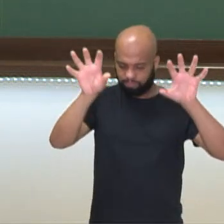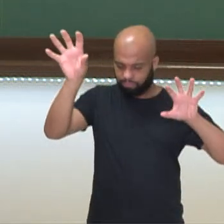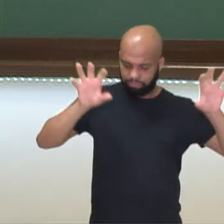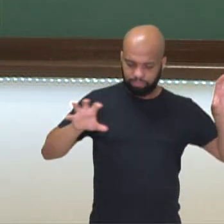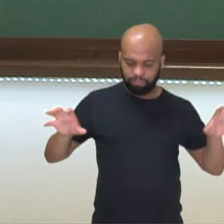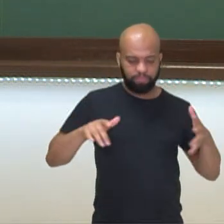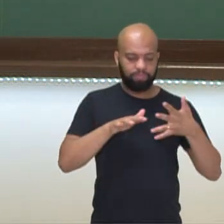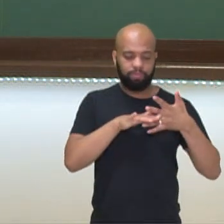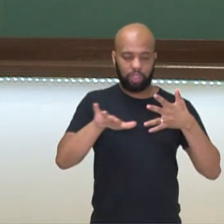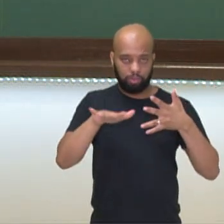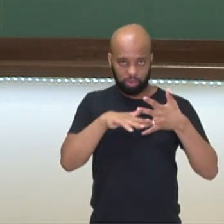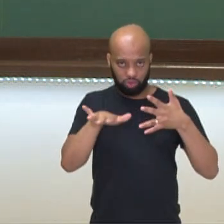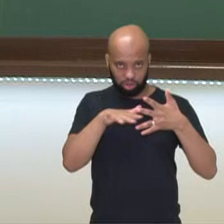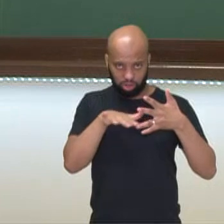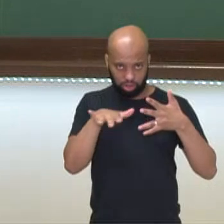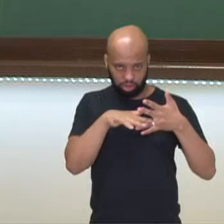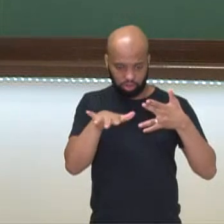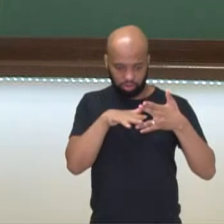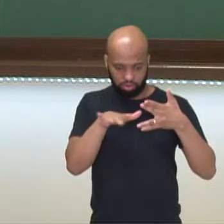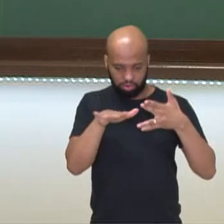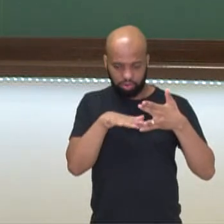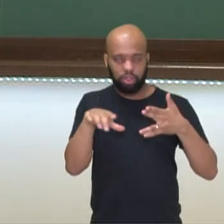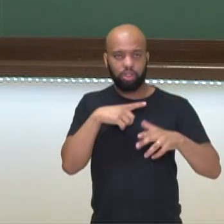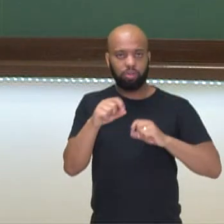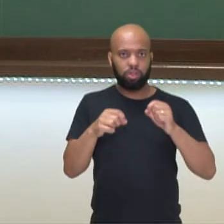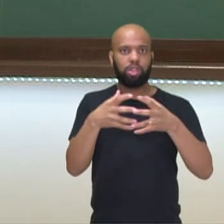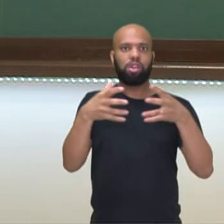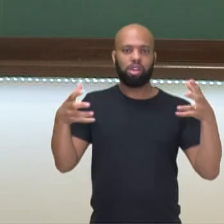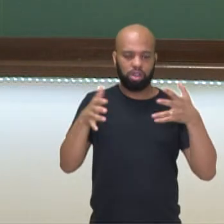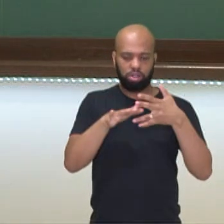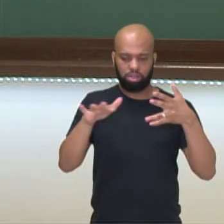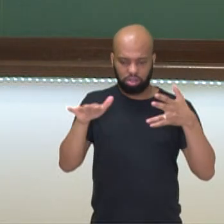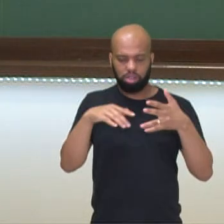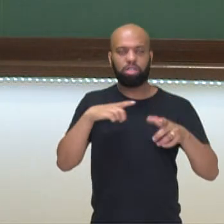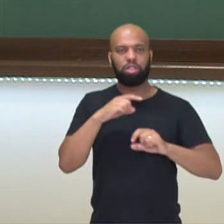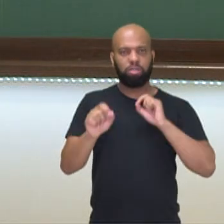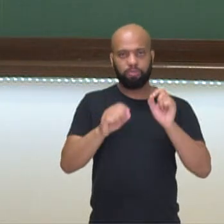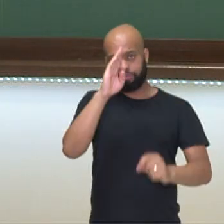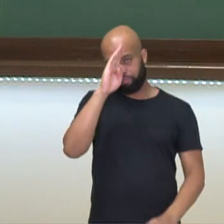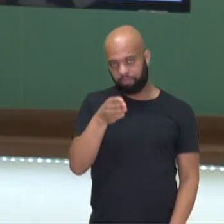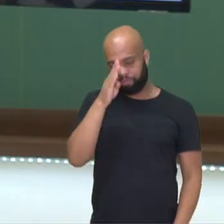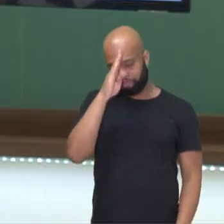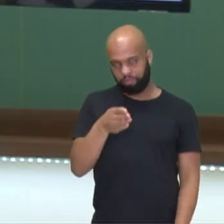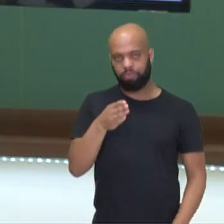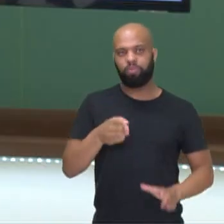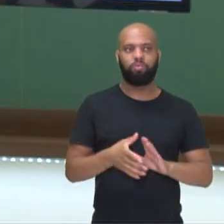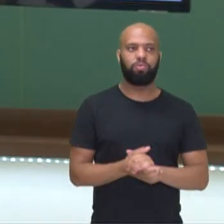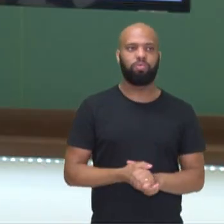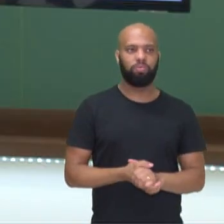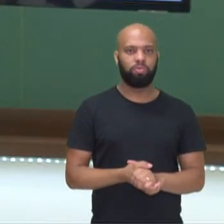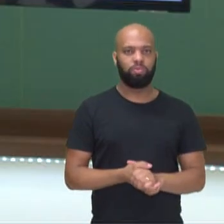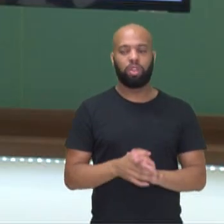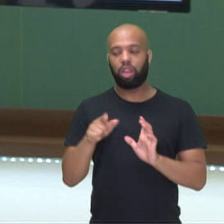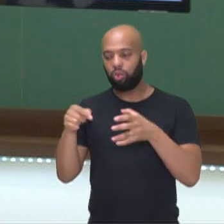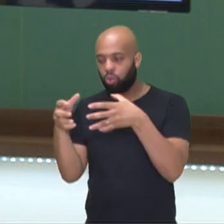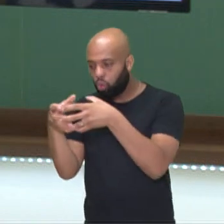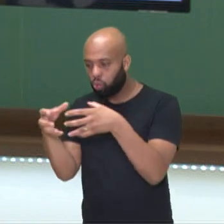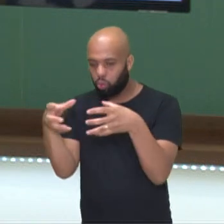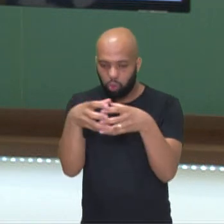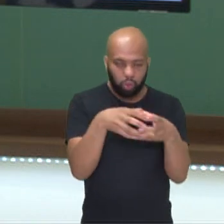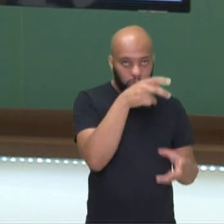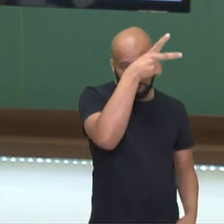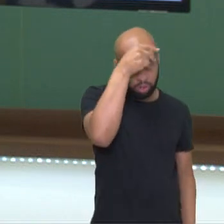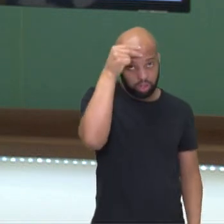geográficas intermediárias, aquelas grandes regiões, e as regiões geográficas imediatas, que são grupos de municípios